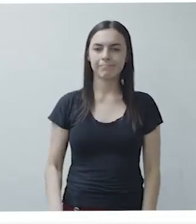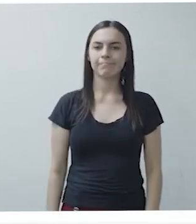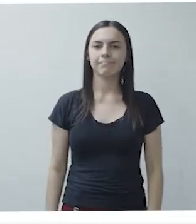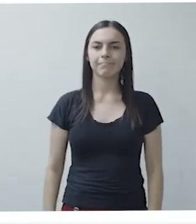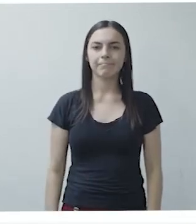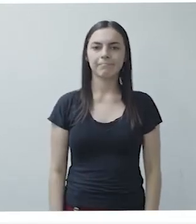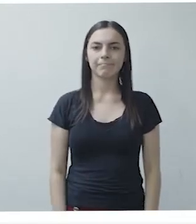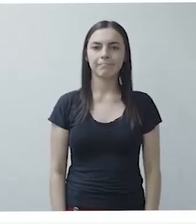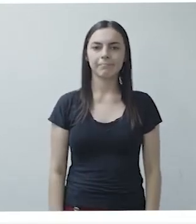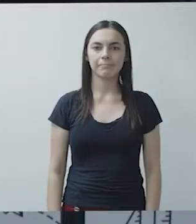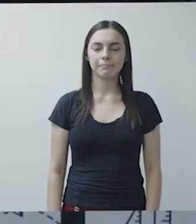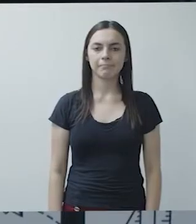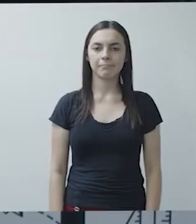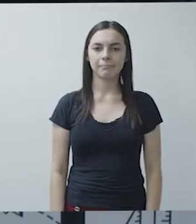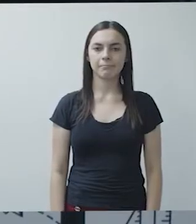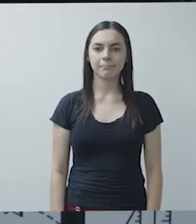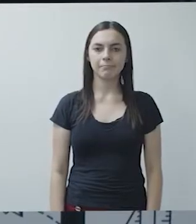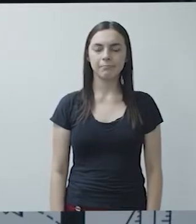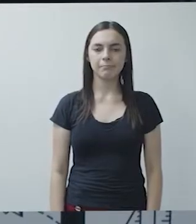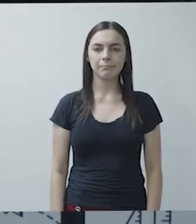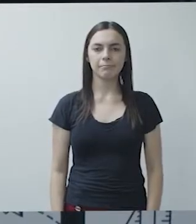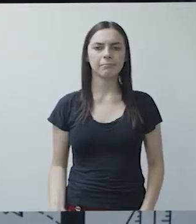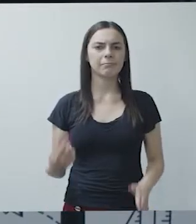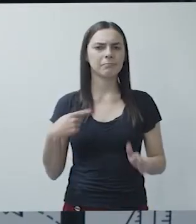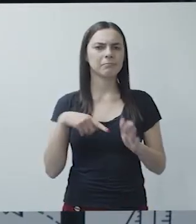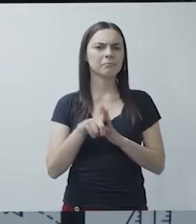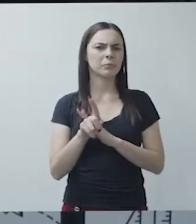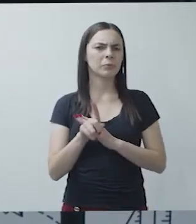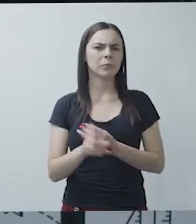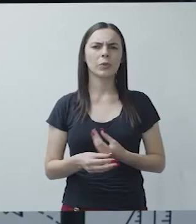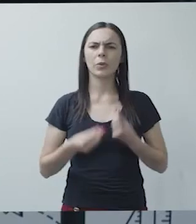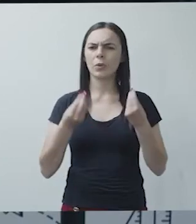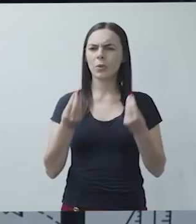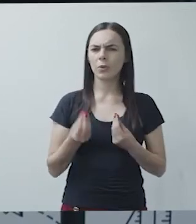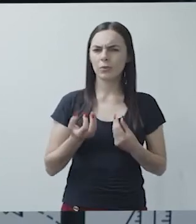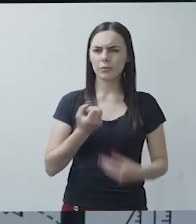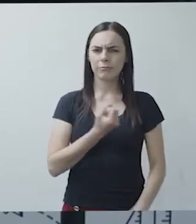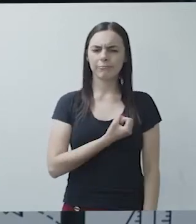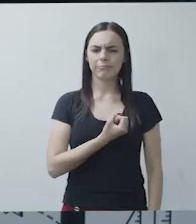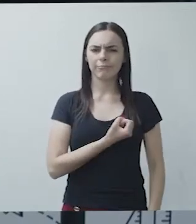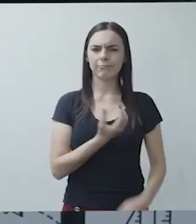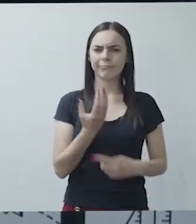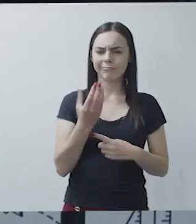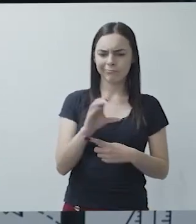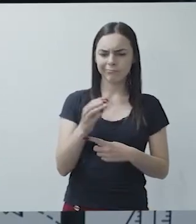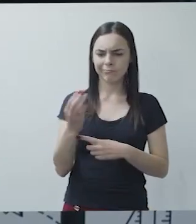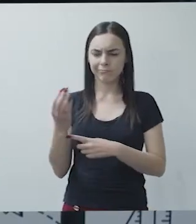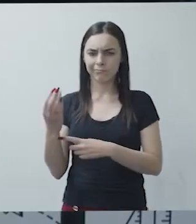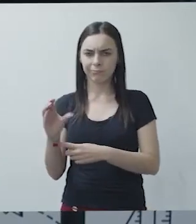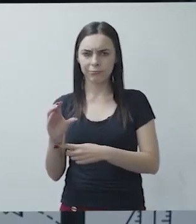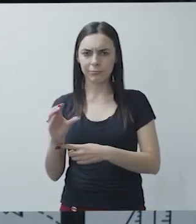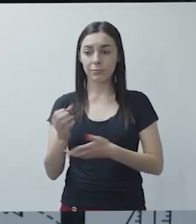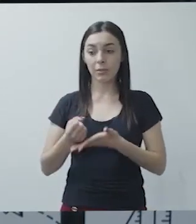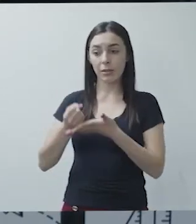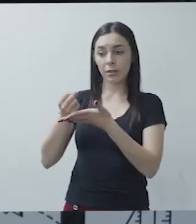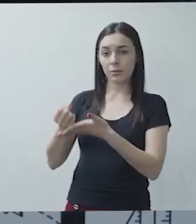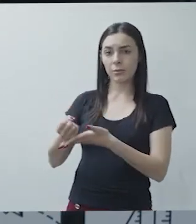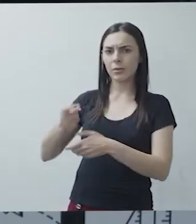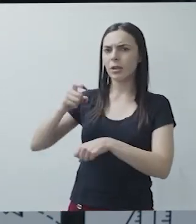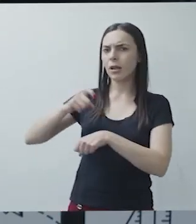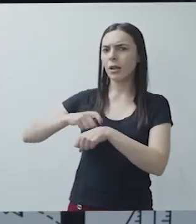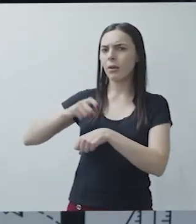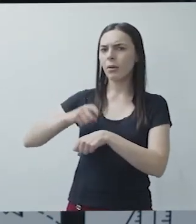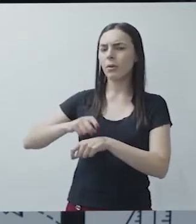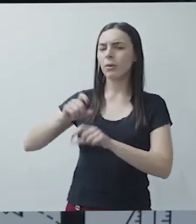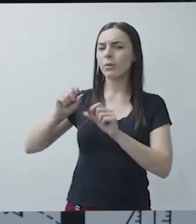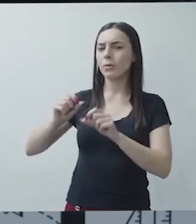né? Como seria que nós colocaríamos aqui os números para indicar o Léo que é hora de